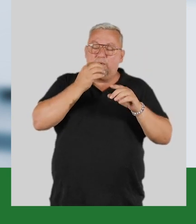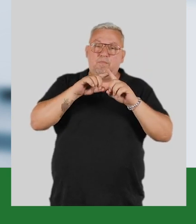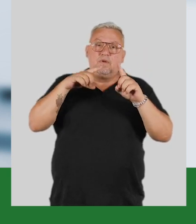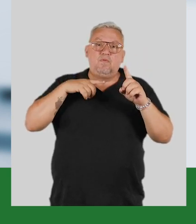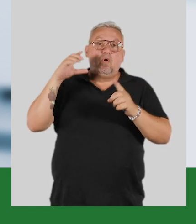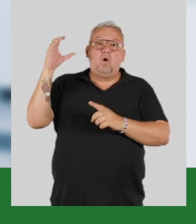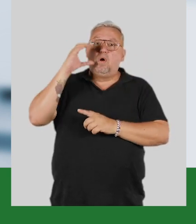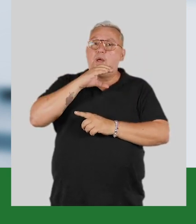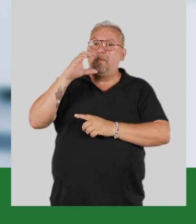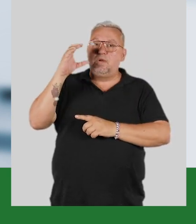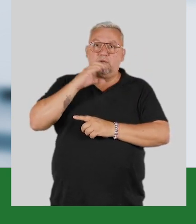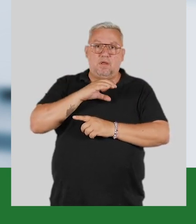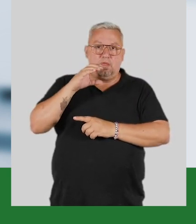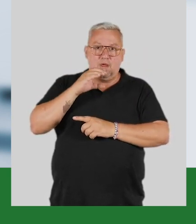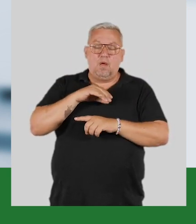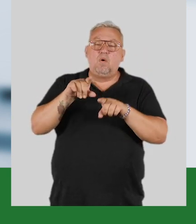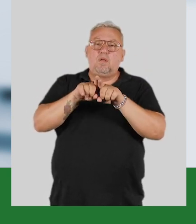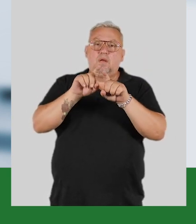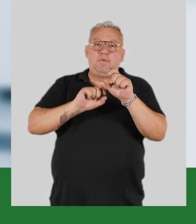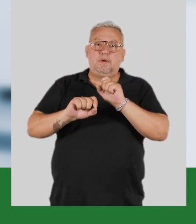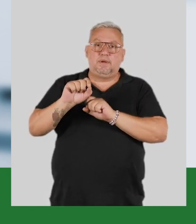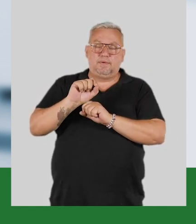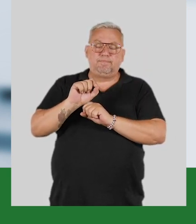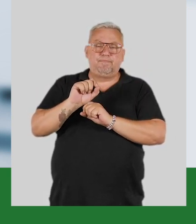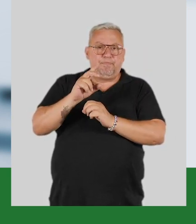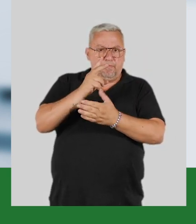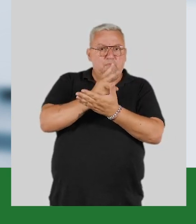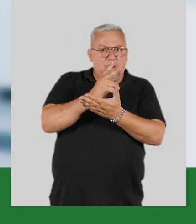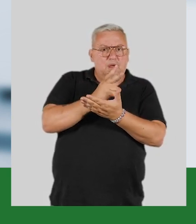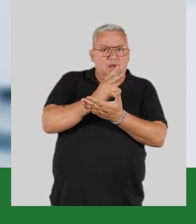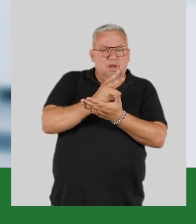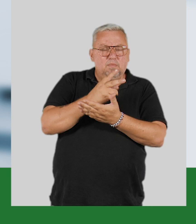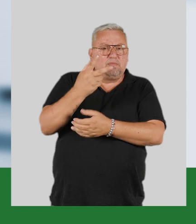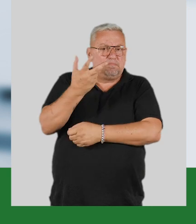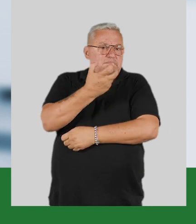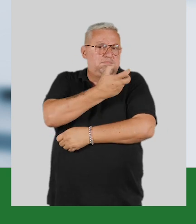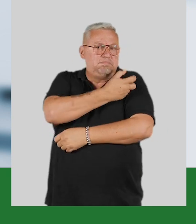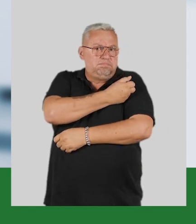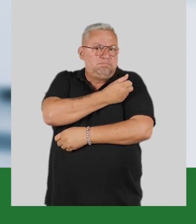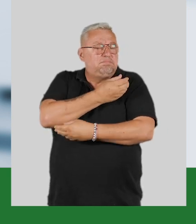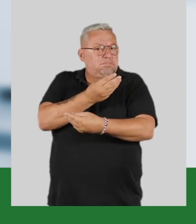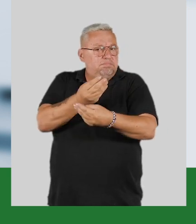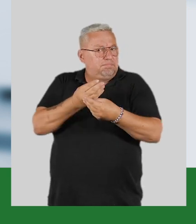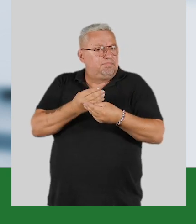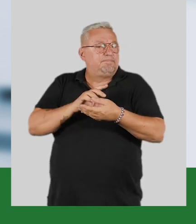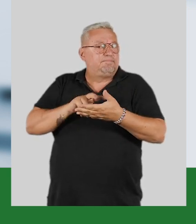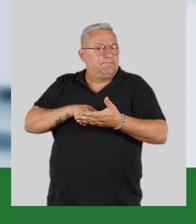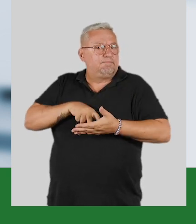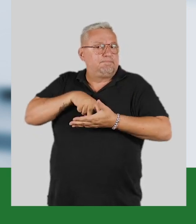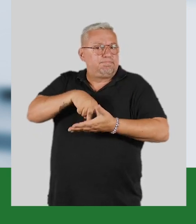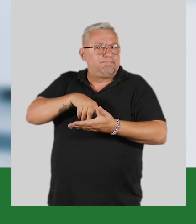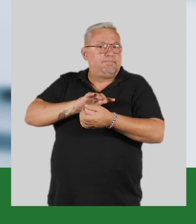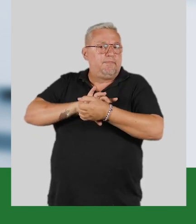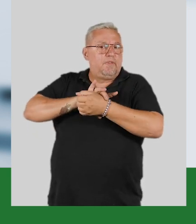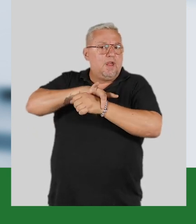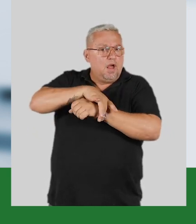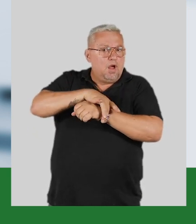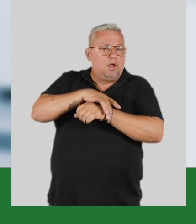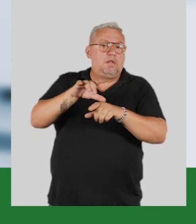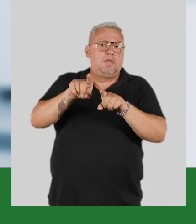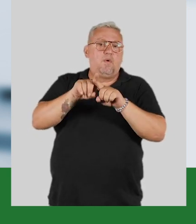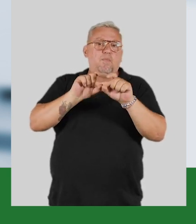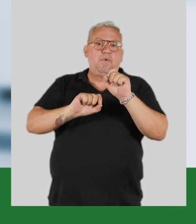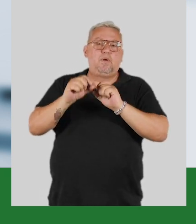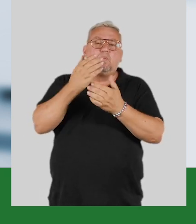licenciamento permanente. E, mesmo assim, a vacina ela se mostrou muito segura nos estudos clínicos,